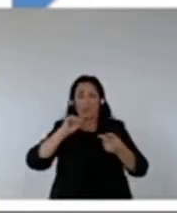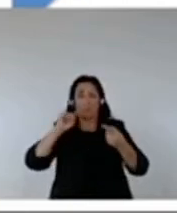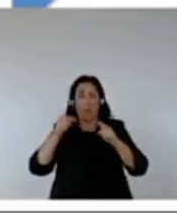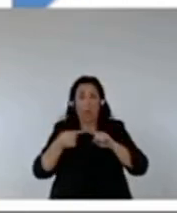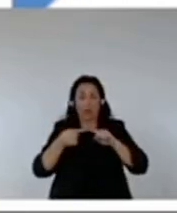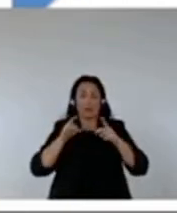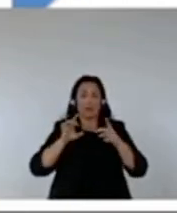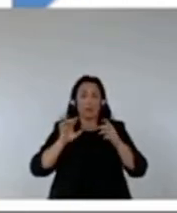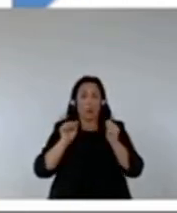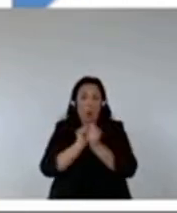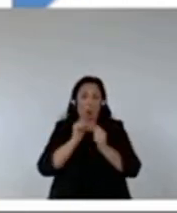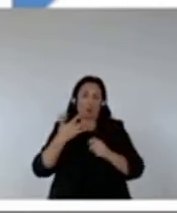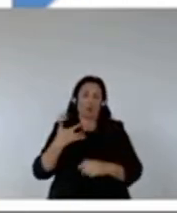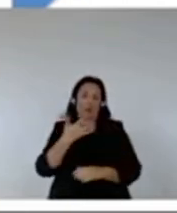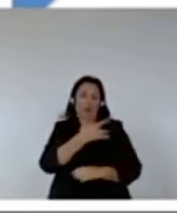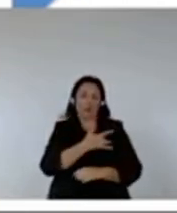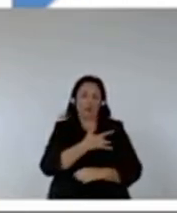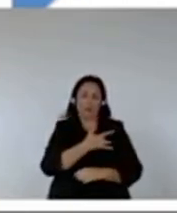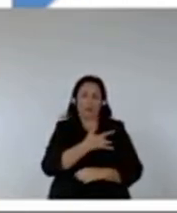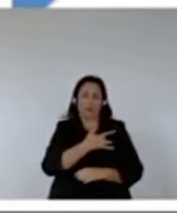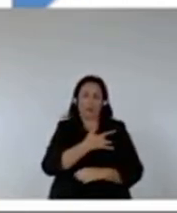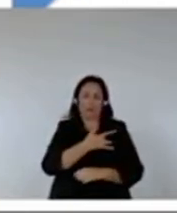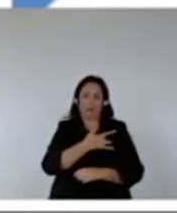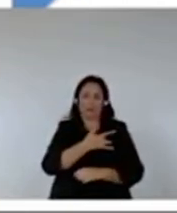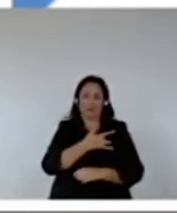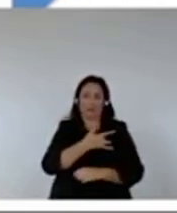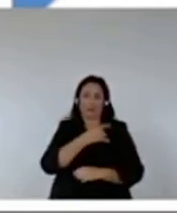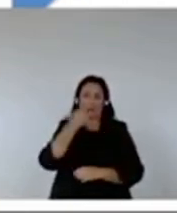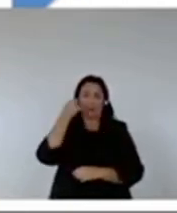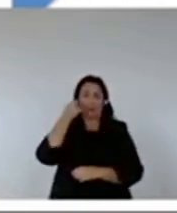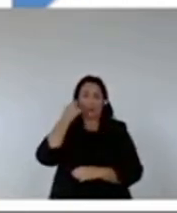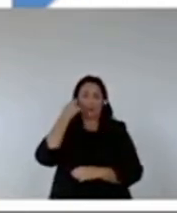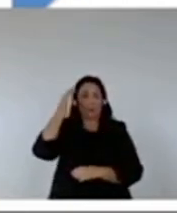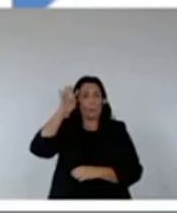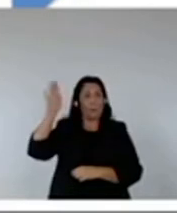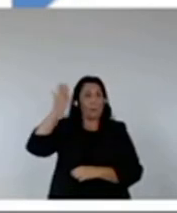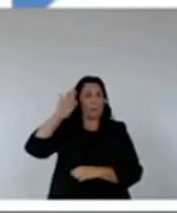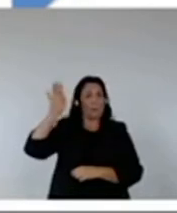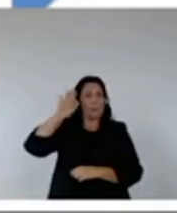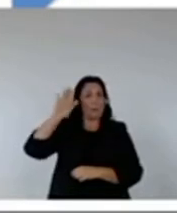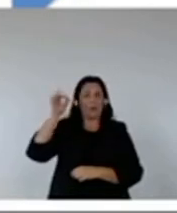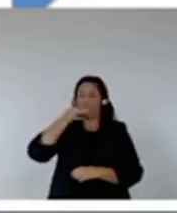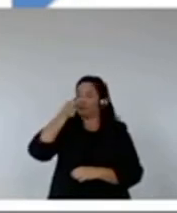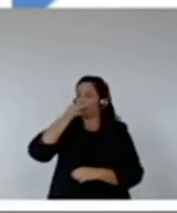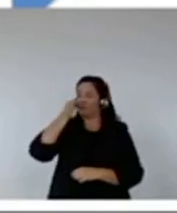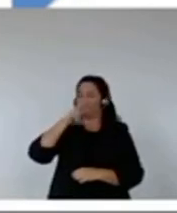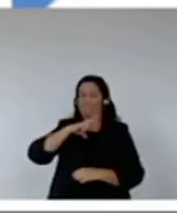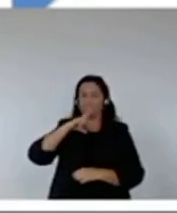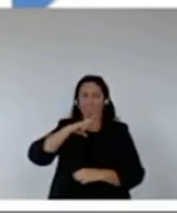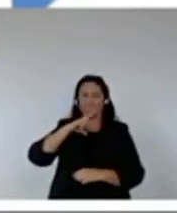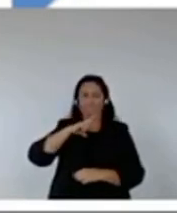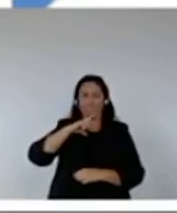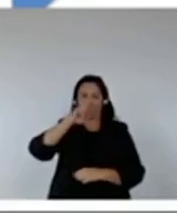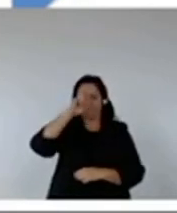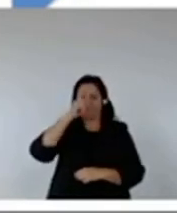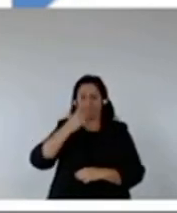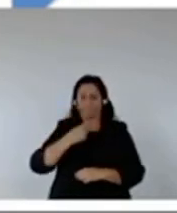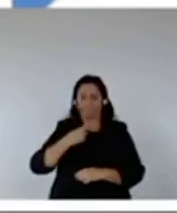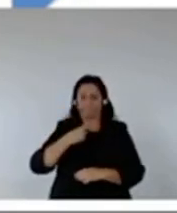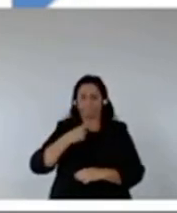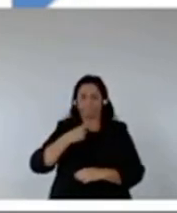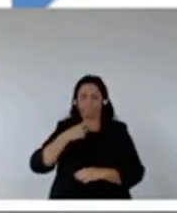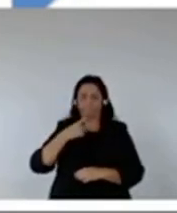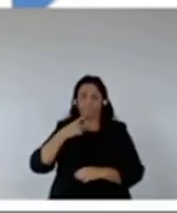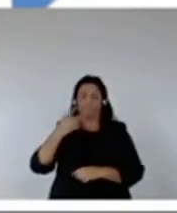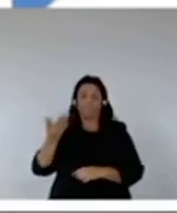idoso cidadão. Aí a gente podia dizer o seguinte, do ponto de vista individual, né, é uma coisa que a doutora Heloísa também já